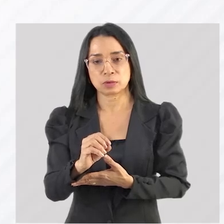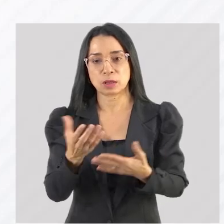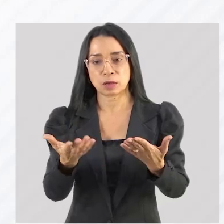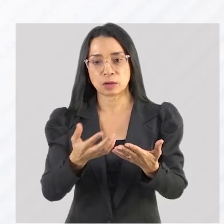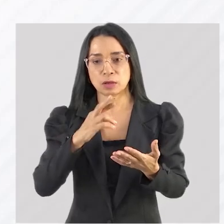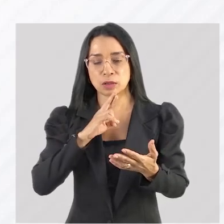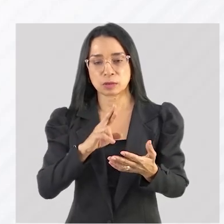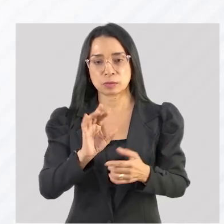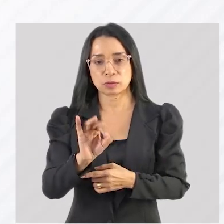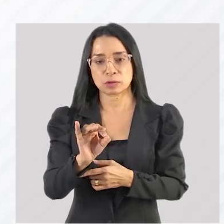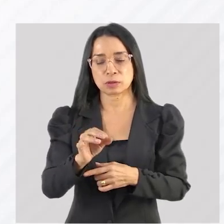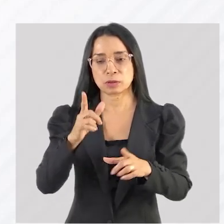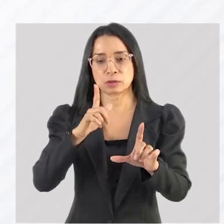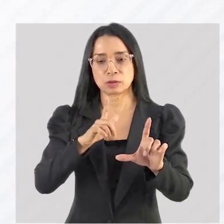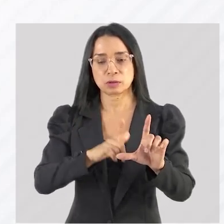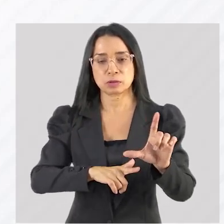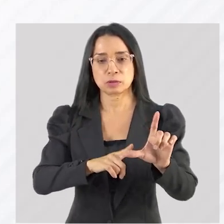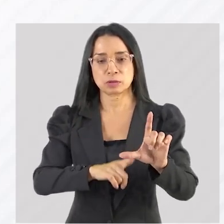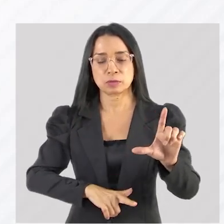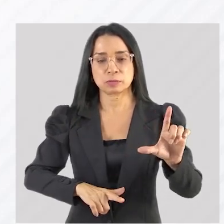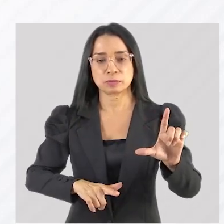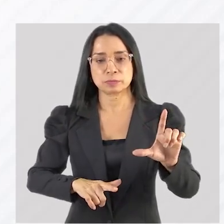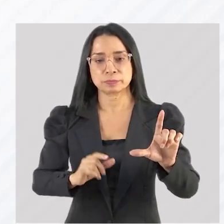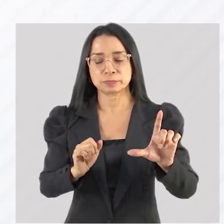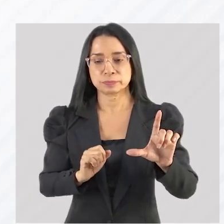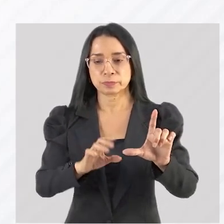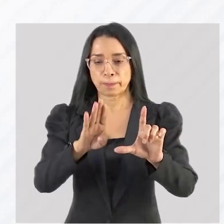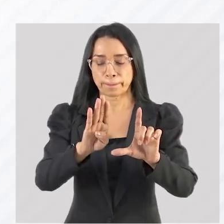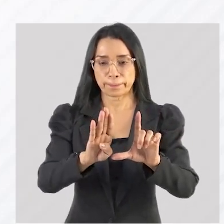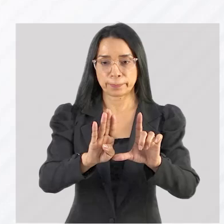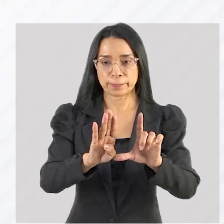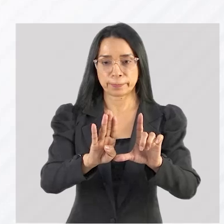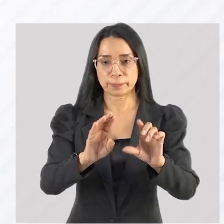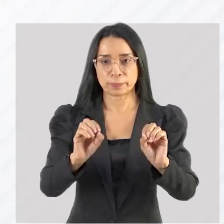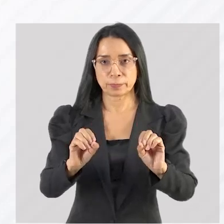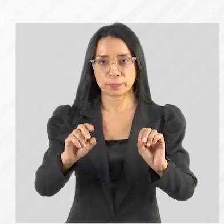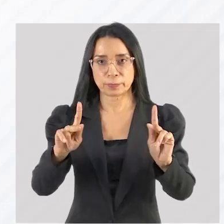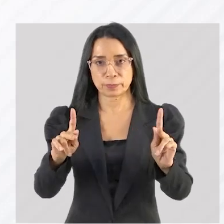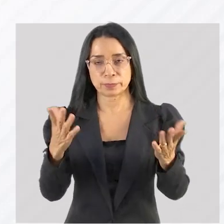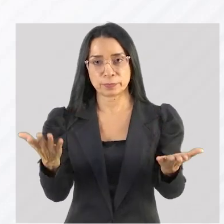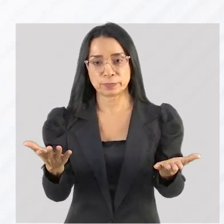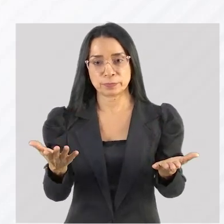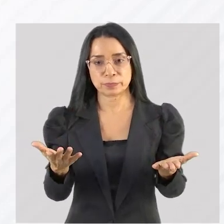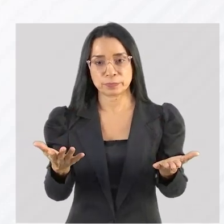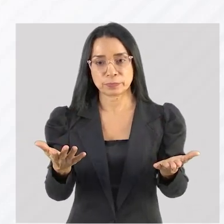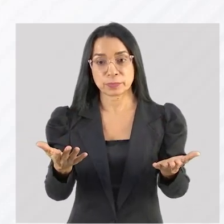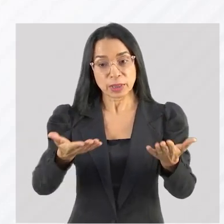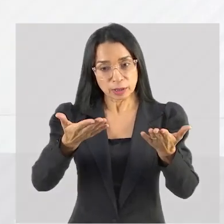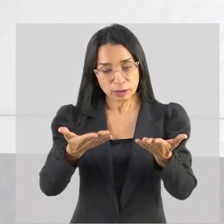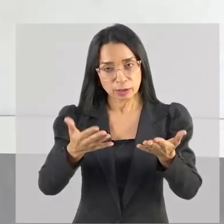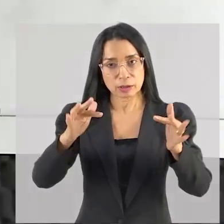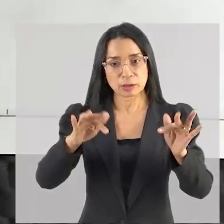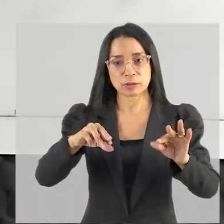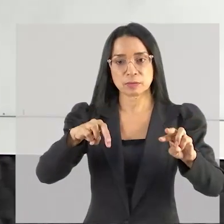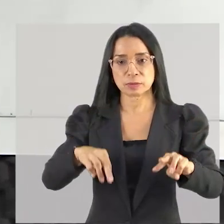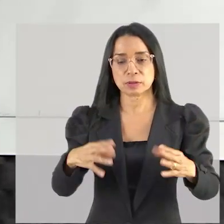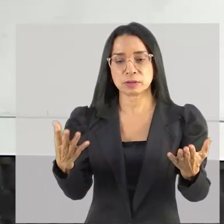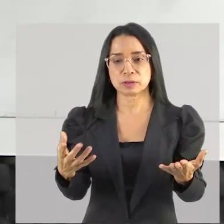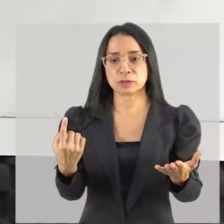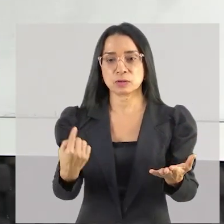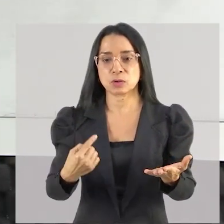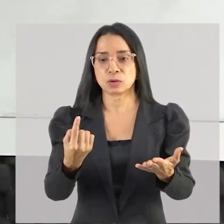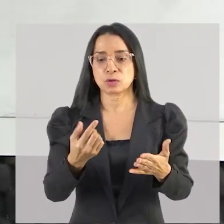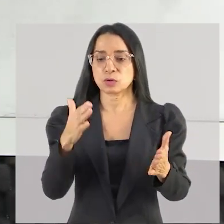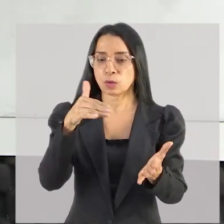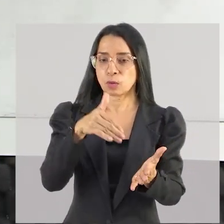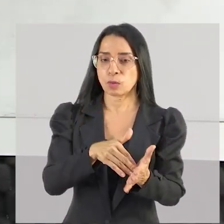alternativa correta. Alternativa letra B. Beleza? Pessoal, então aqui nós encerramos, tá? Esse